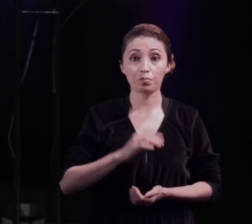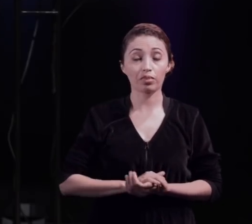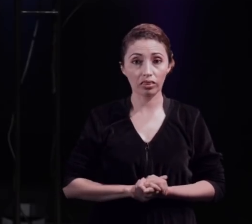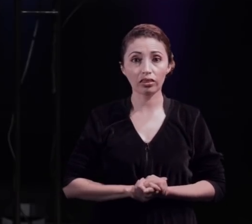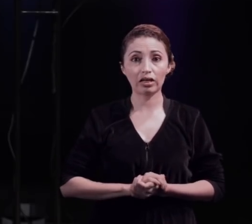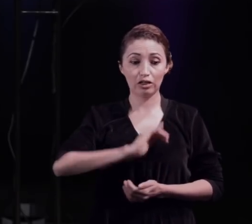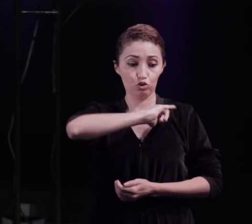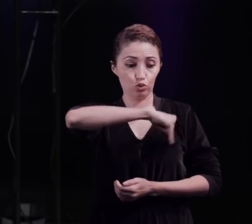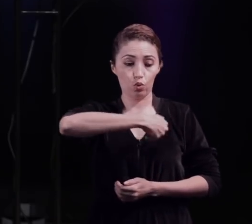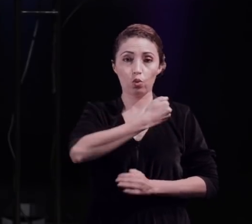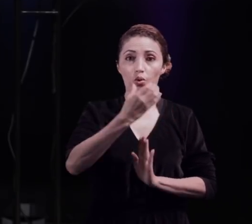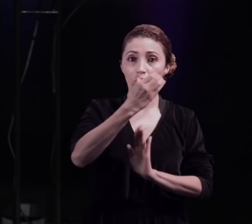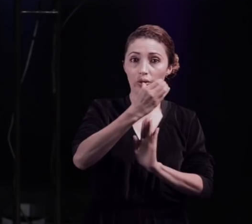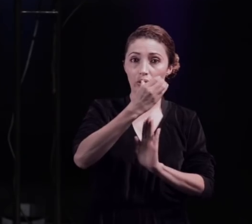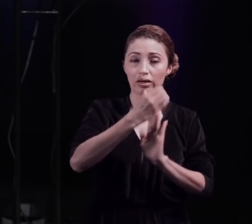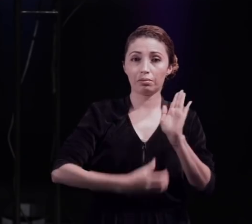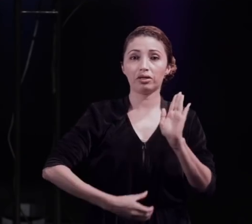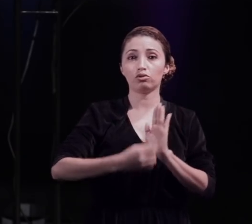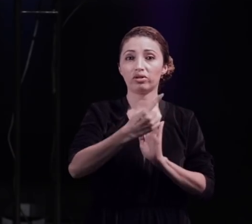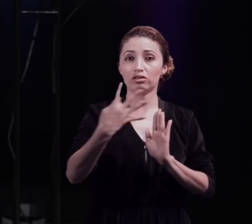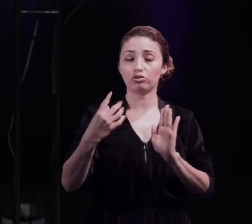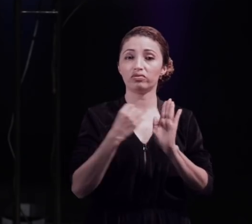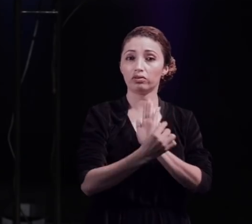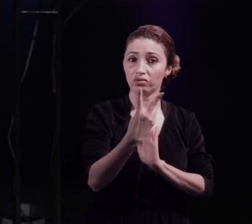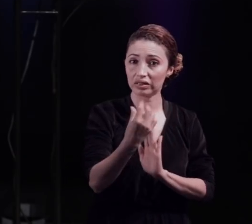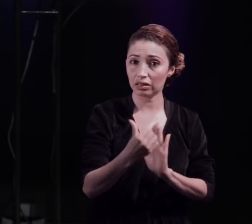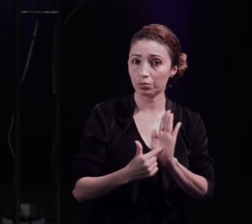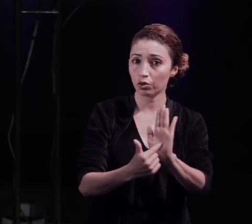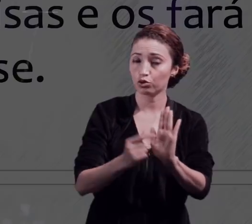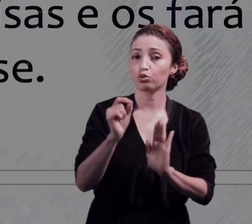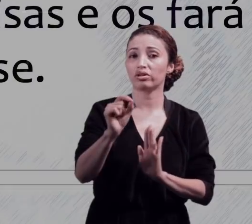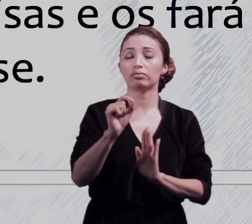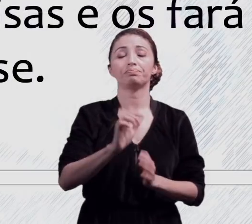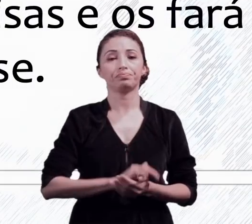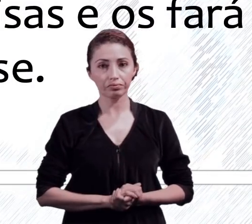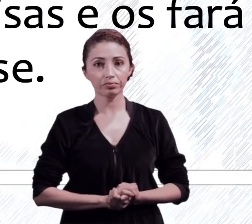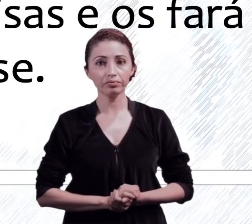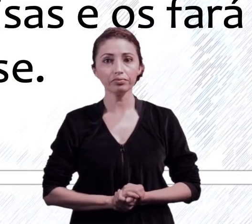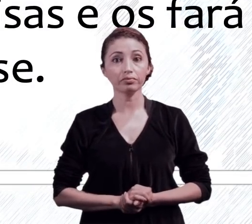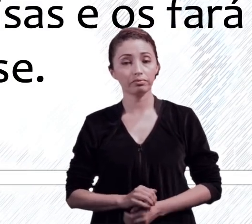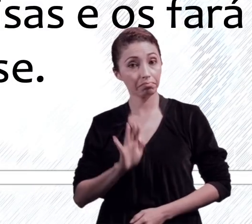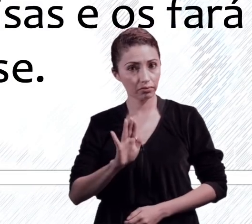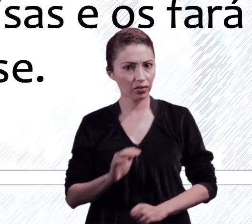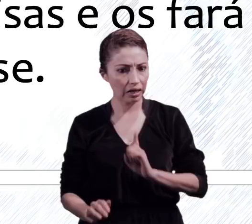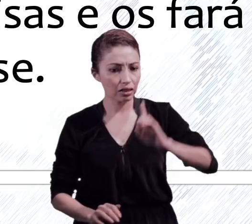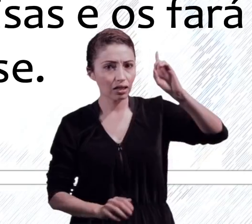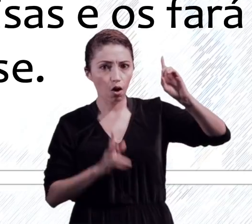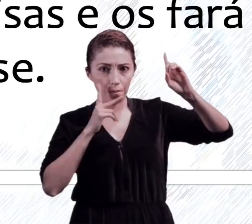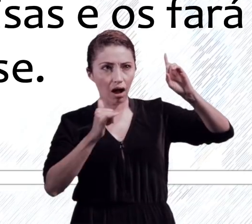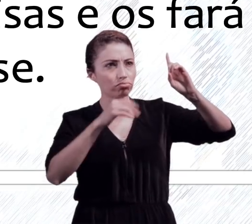seguinte, lá em João, versículo 14, 26, ele diz: mas quando o Pai enviar